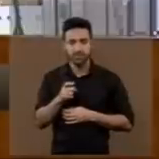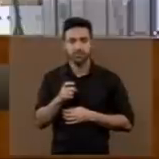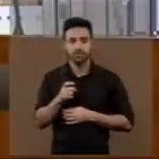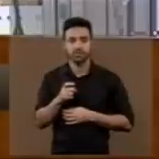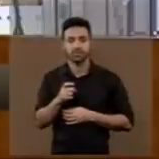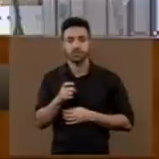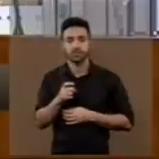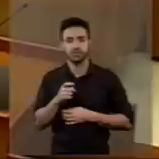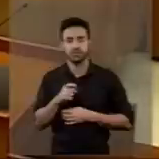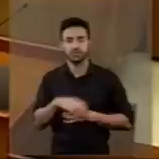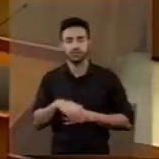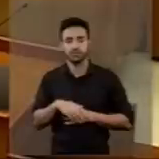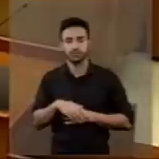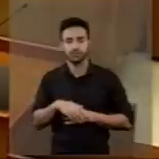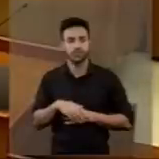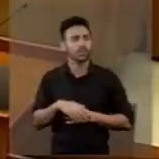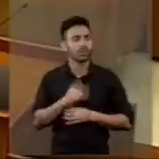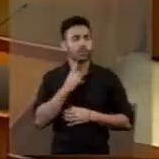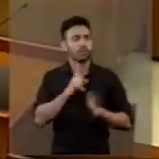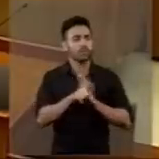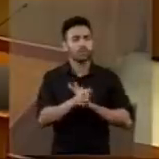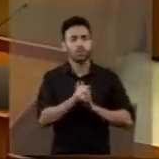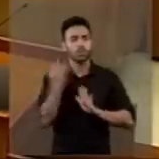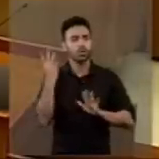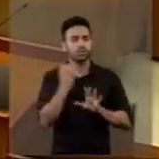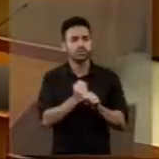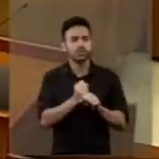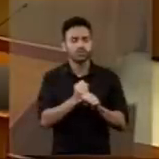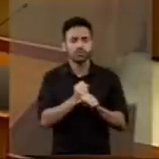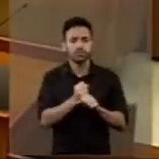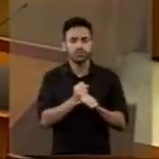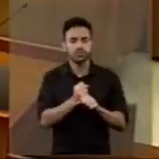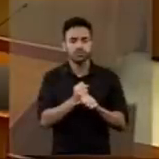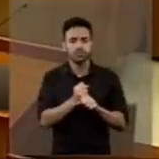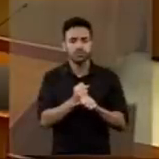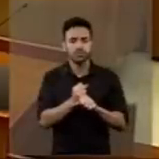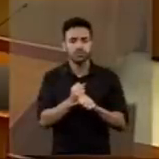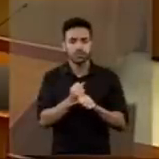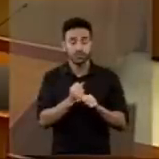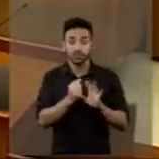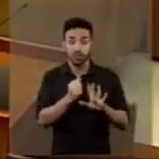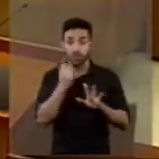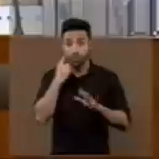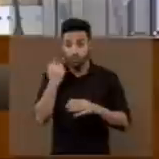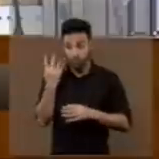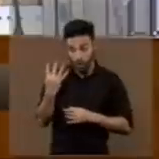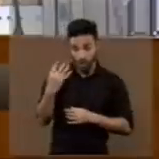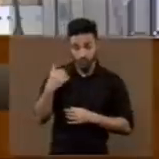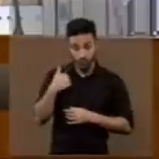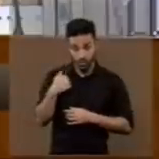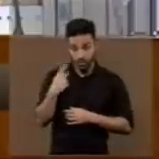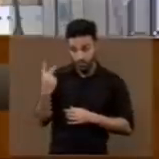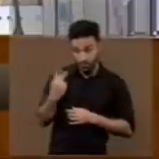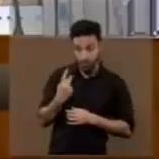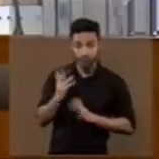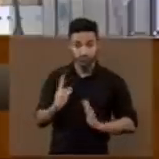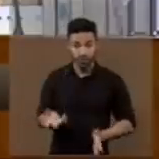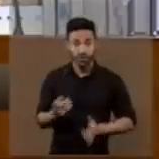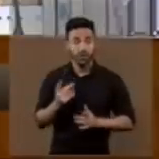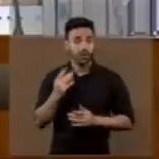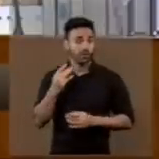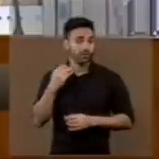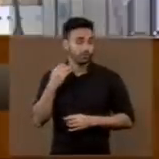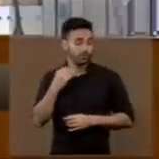Marco Aurélio, que julgava procedente. Presidente, foram quantos votos nesse sentido? 3? 4, porque eu e a ministra Rosa reajustamos. Senhor